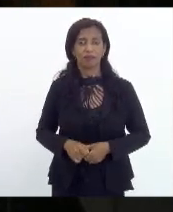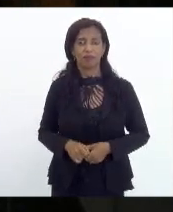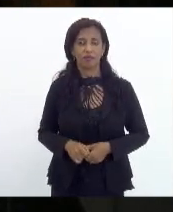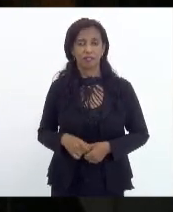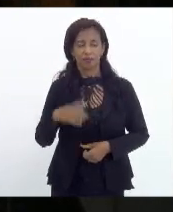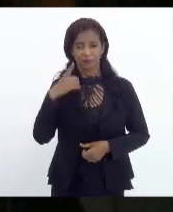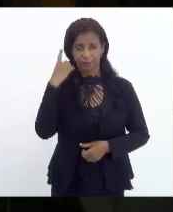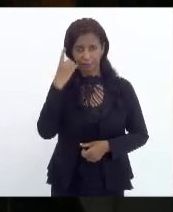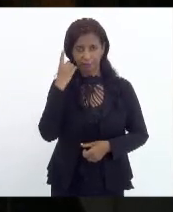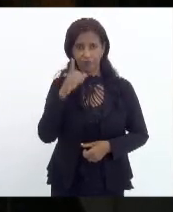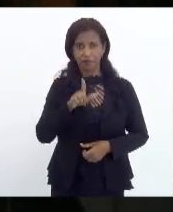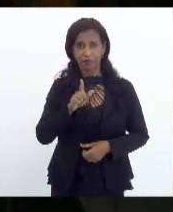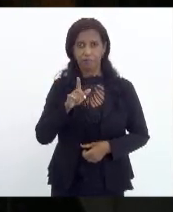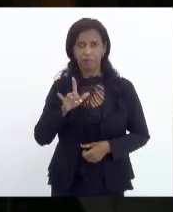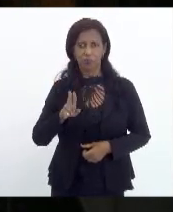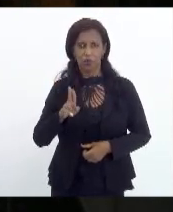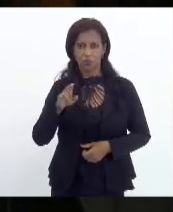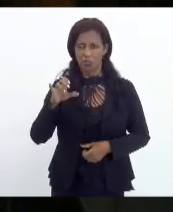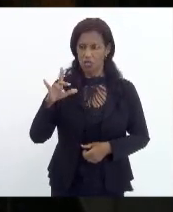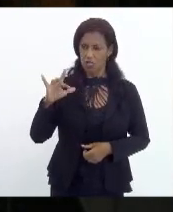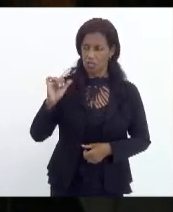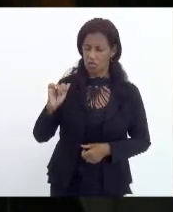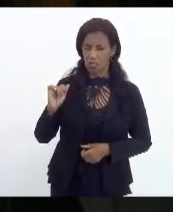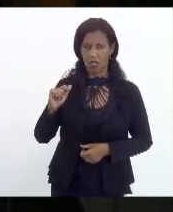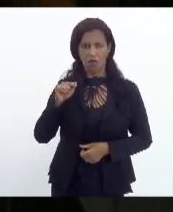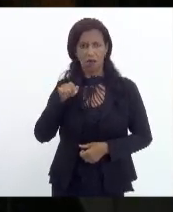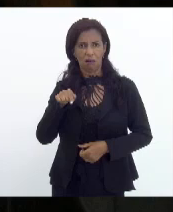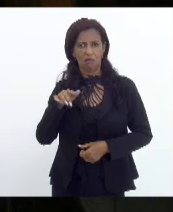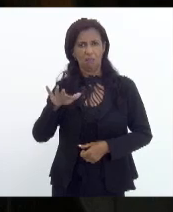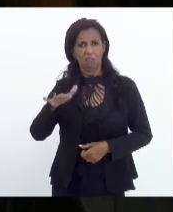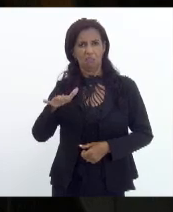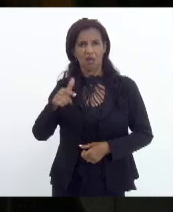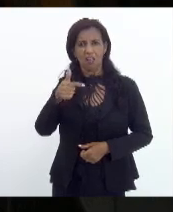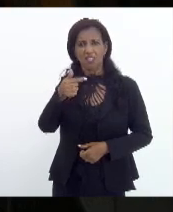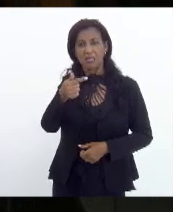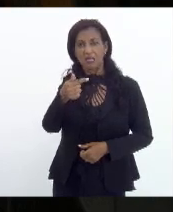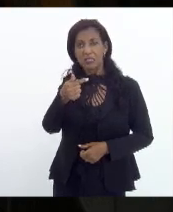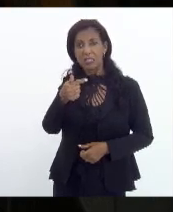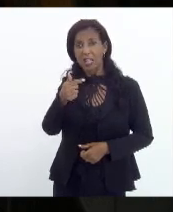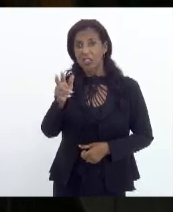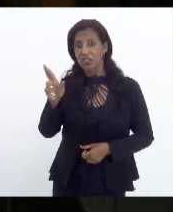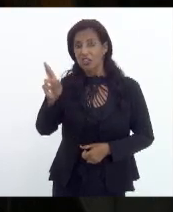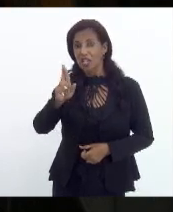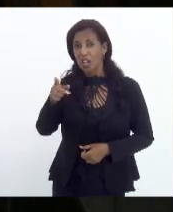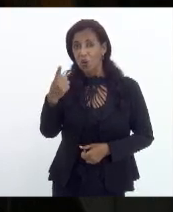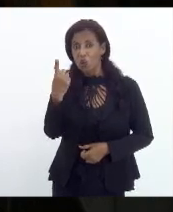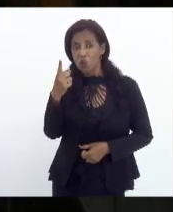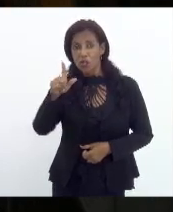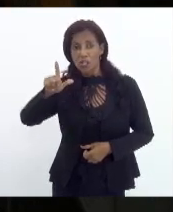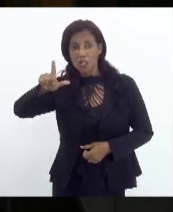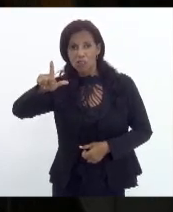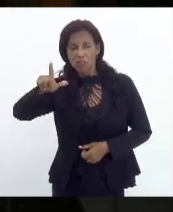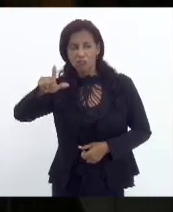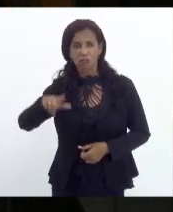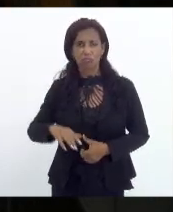a deputada Lucinha tá na ordem de sete reais o litro E aí